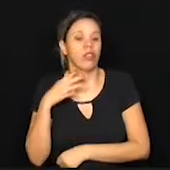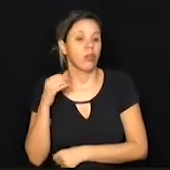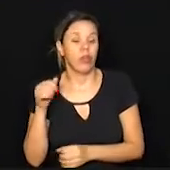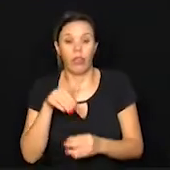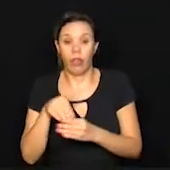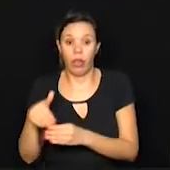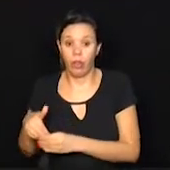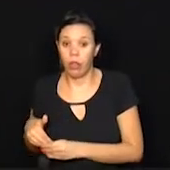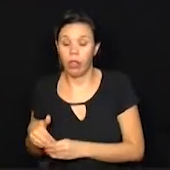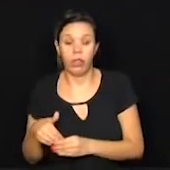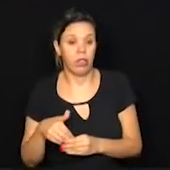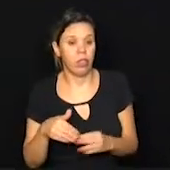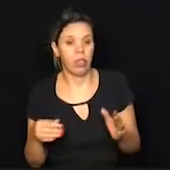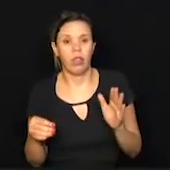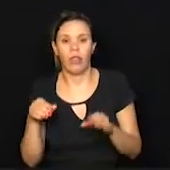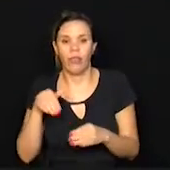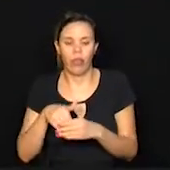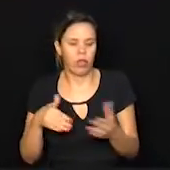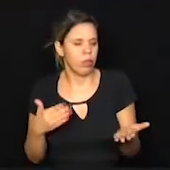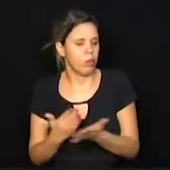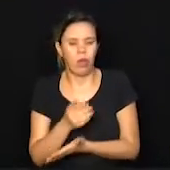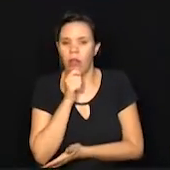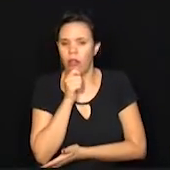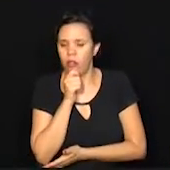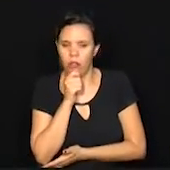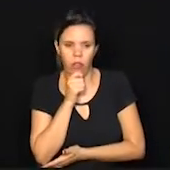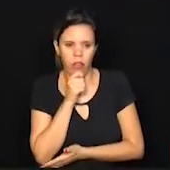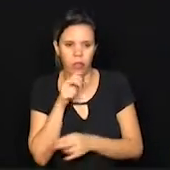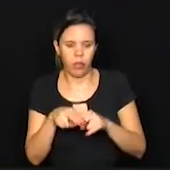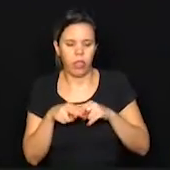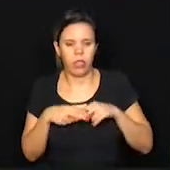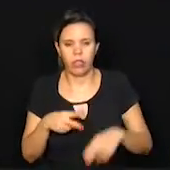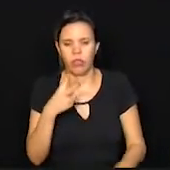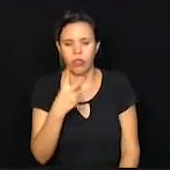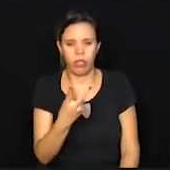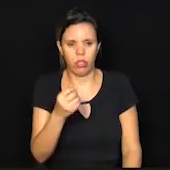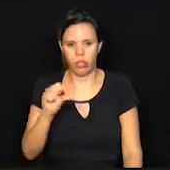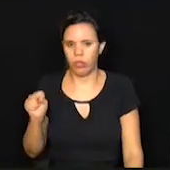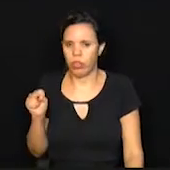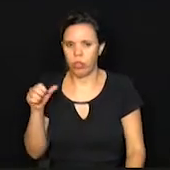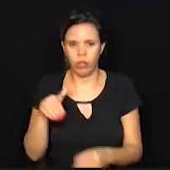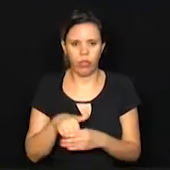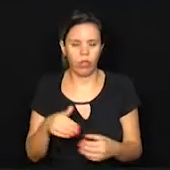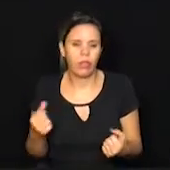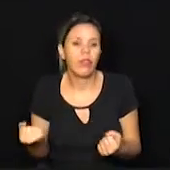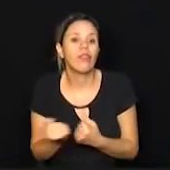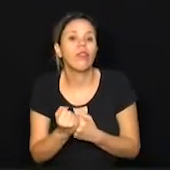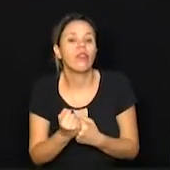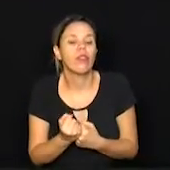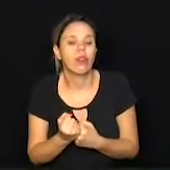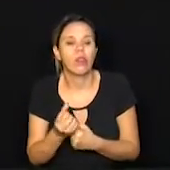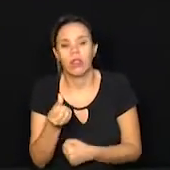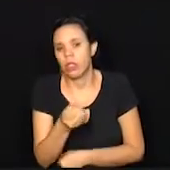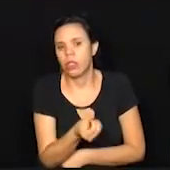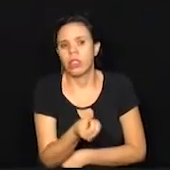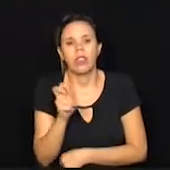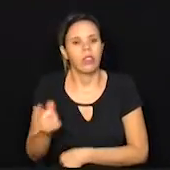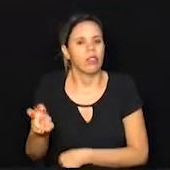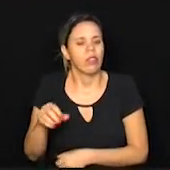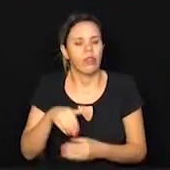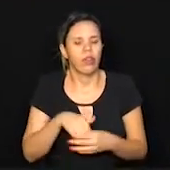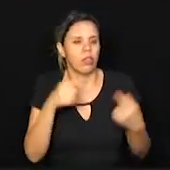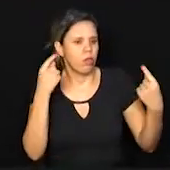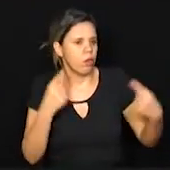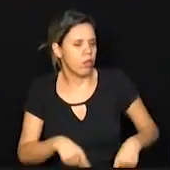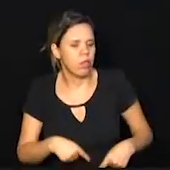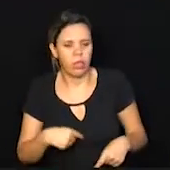vai a voto a emenda das Diretas não é aprovada teve 298 votos a favor 65 votos